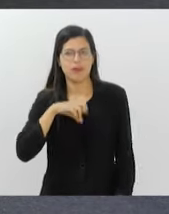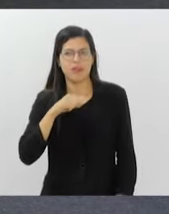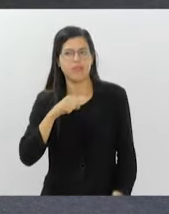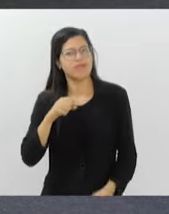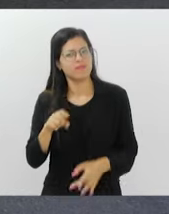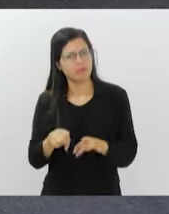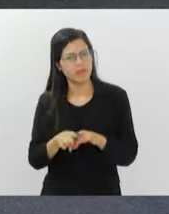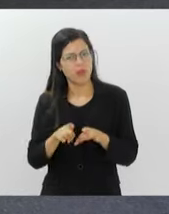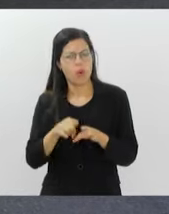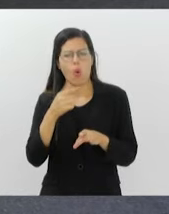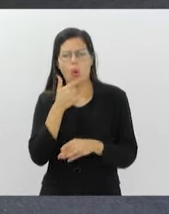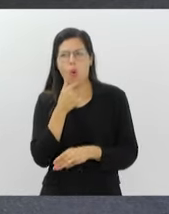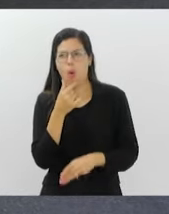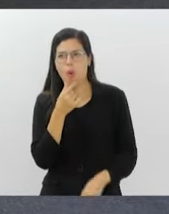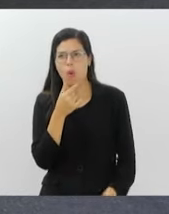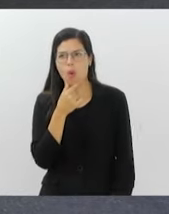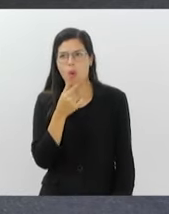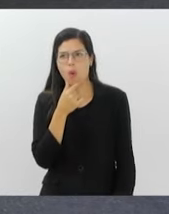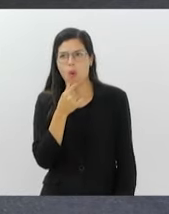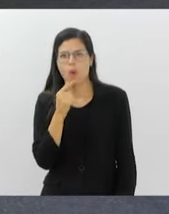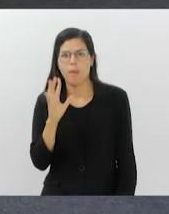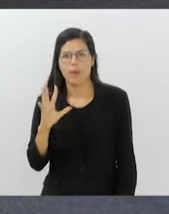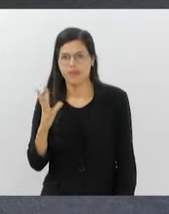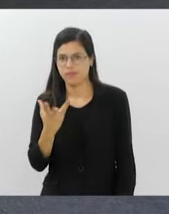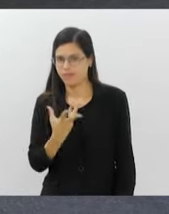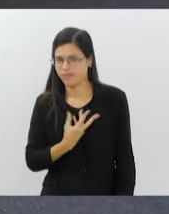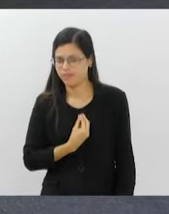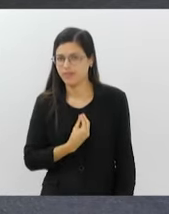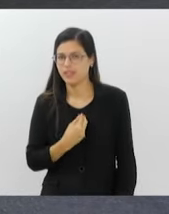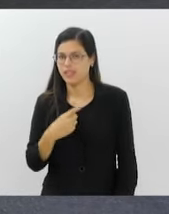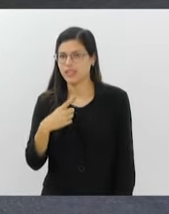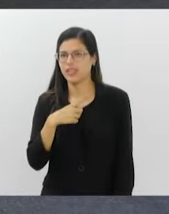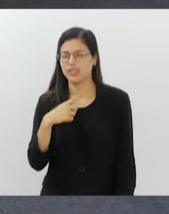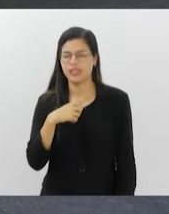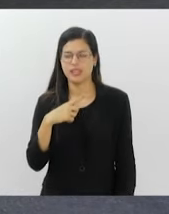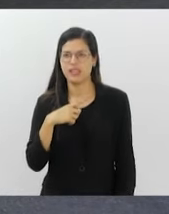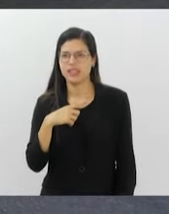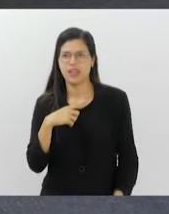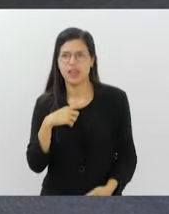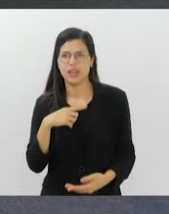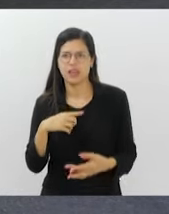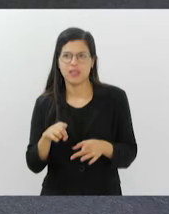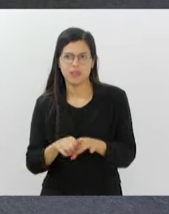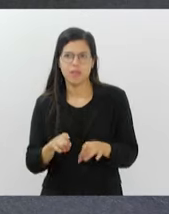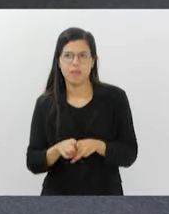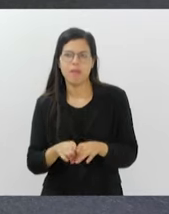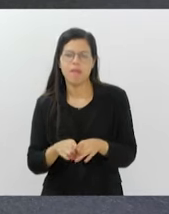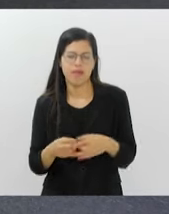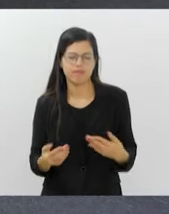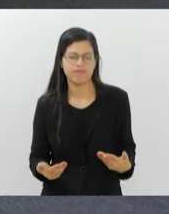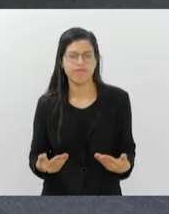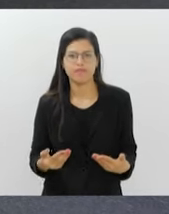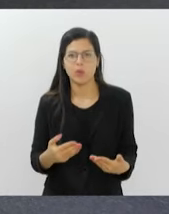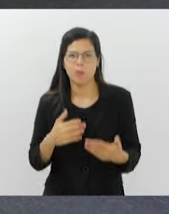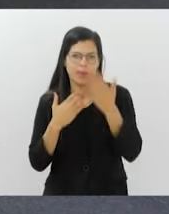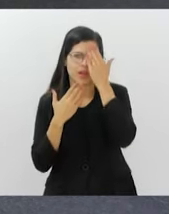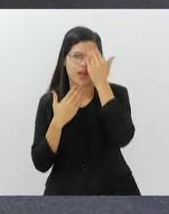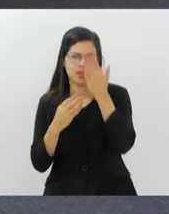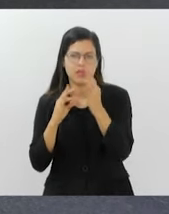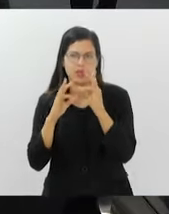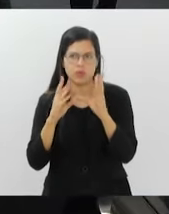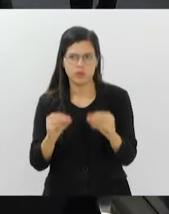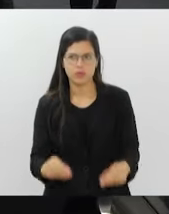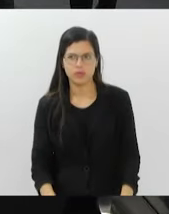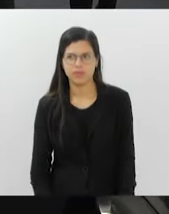homens para os homens travestis enfim que tem tantas questões aí também então muito obrigada a todos e